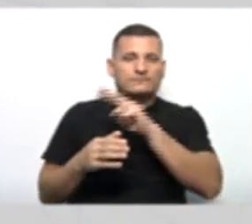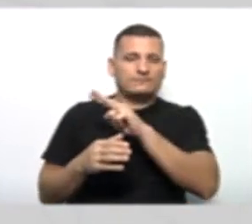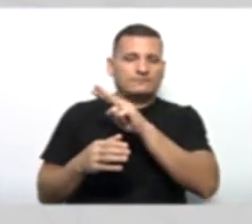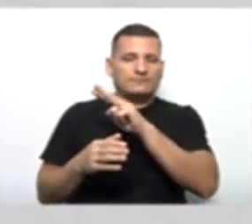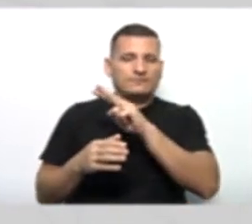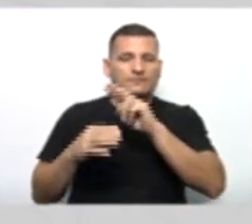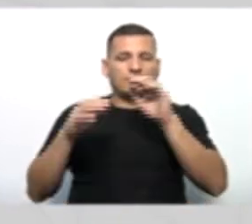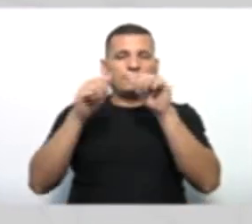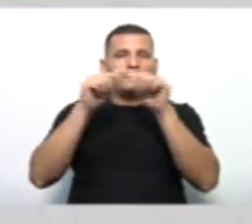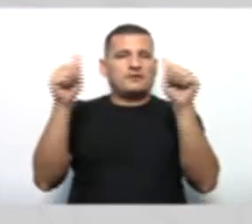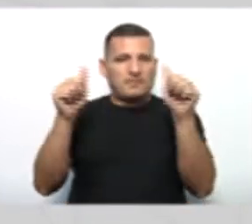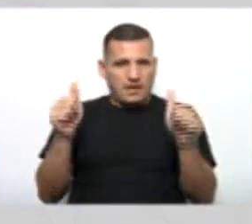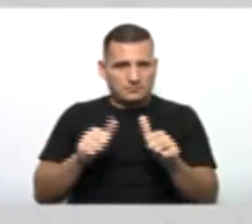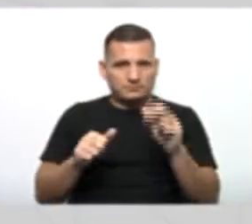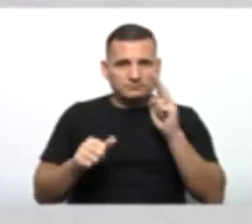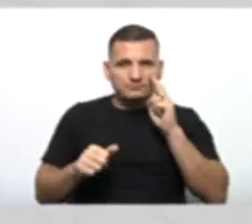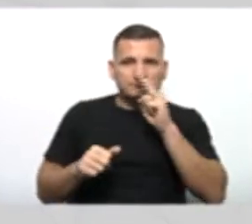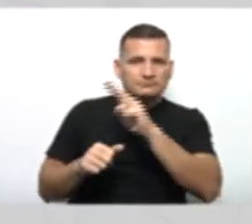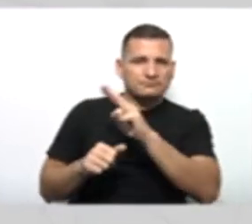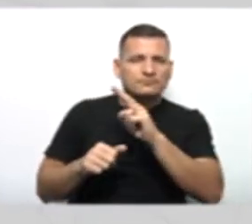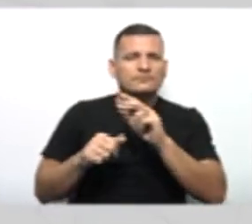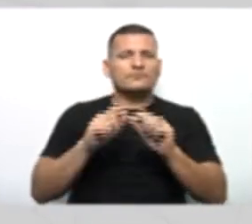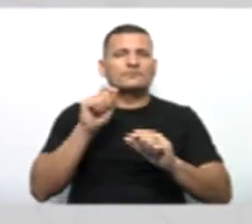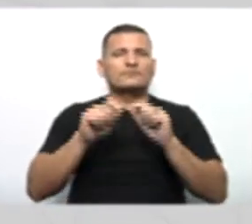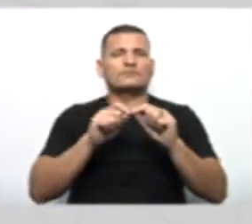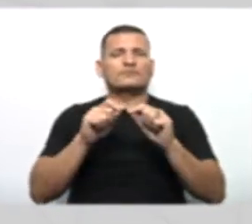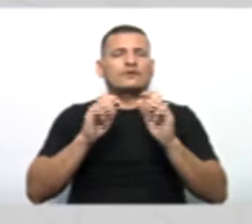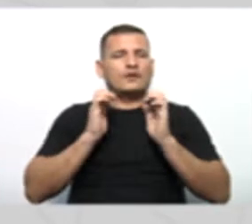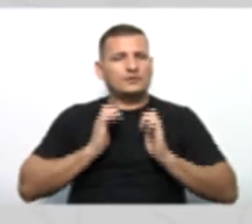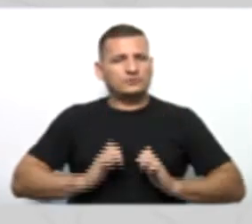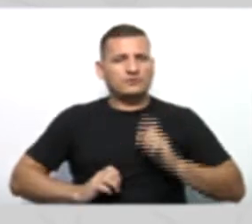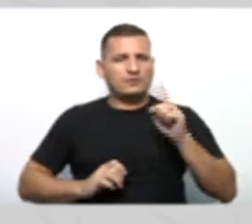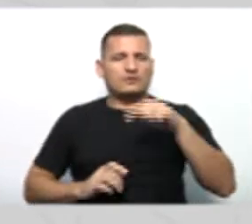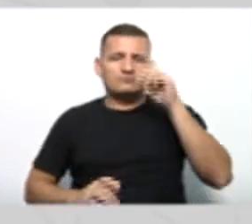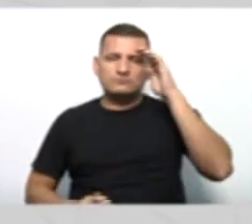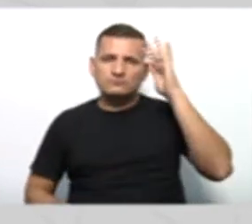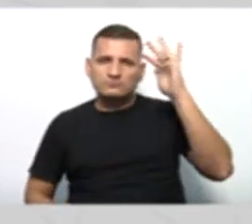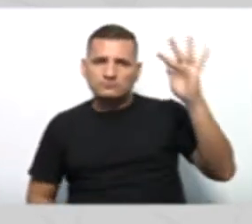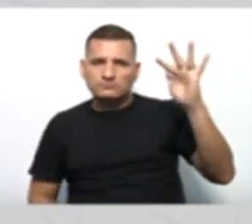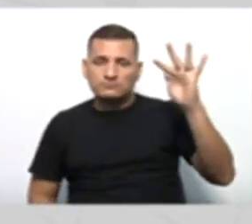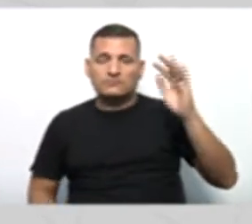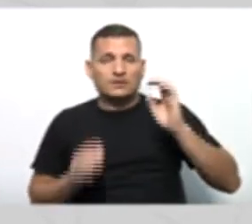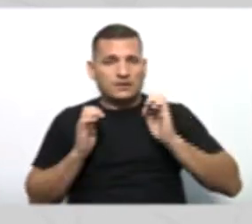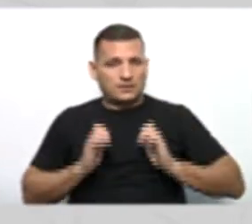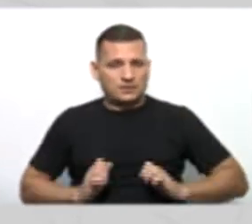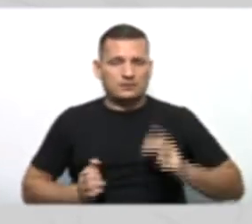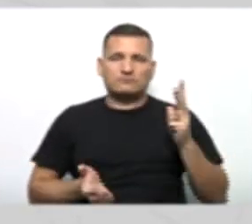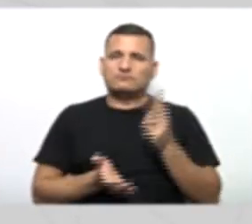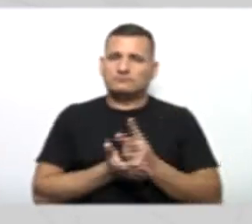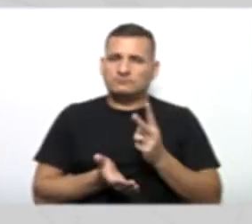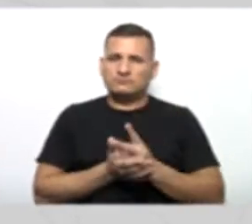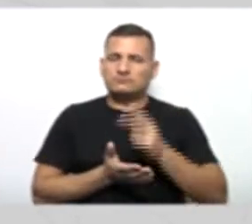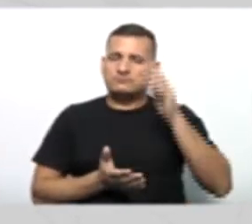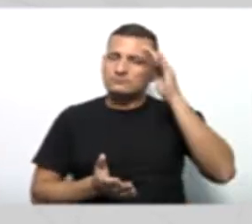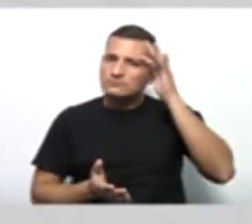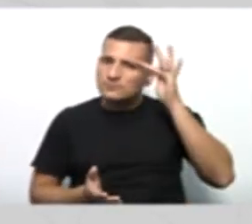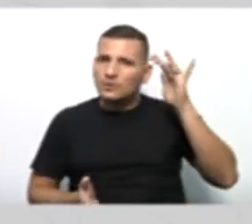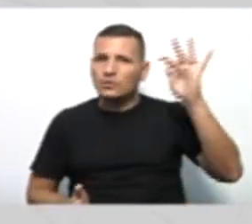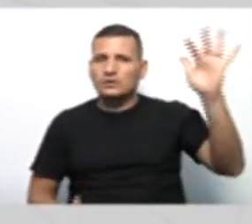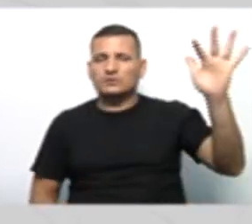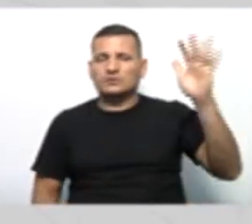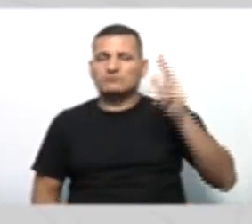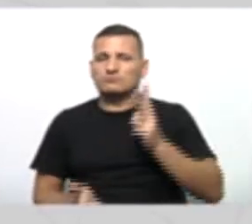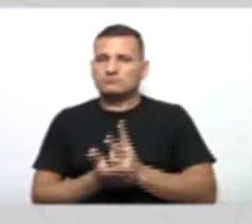monitor de vocês ética tá ligada à reflexão ética é sempre teórica a teoria reflexão